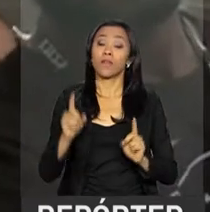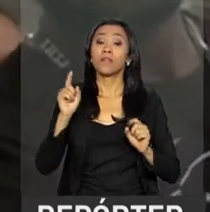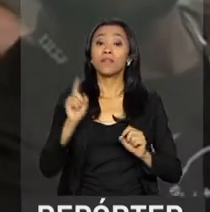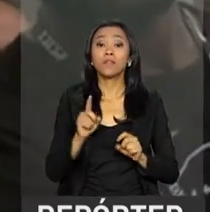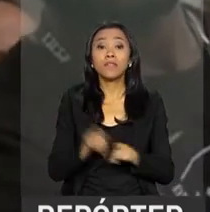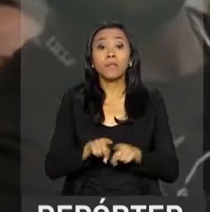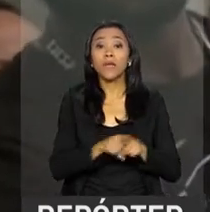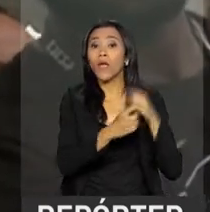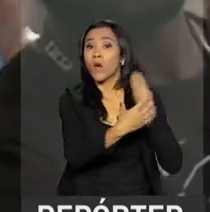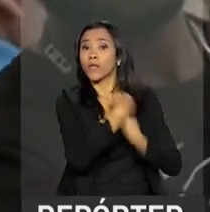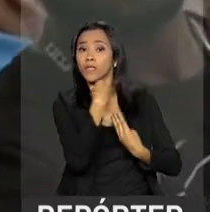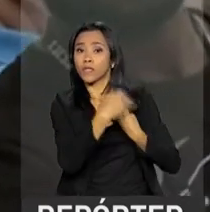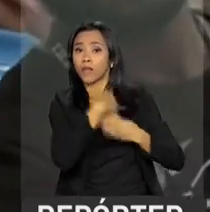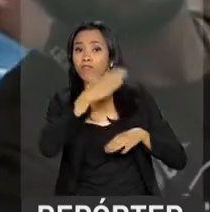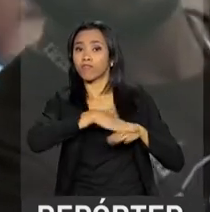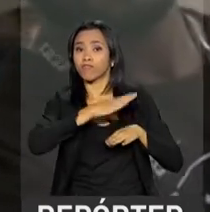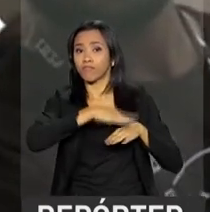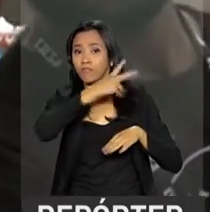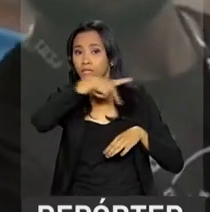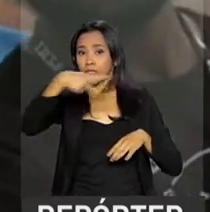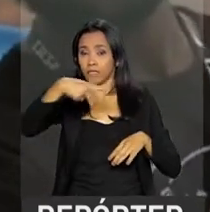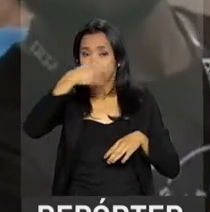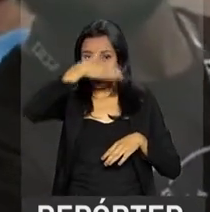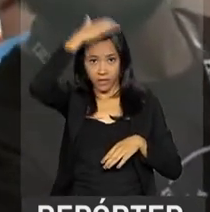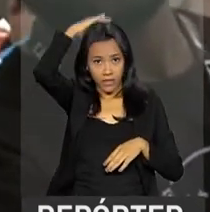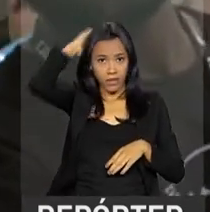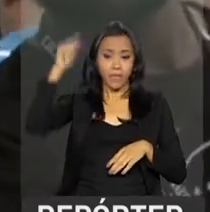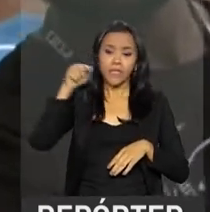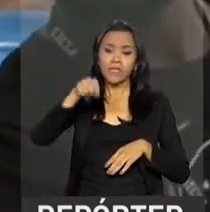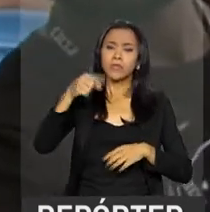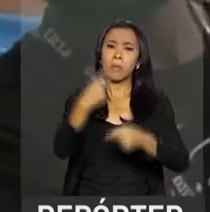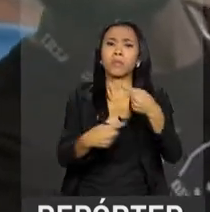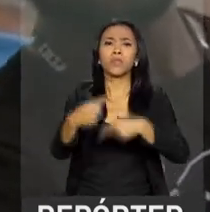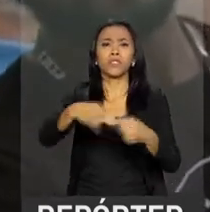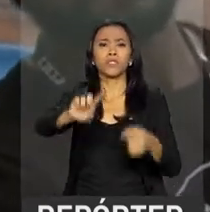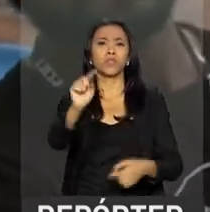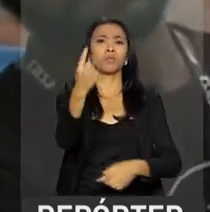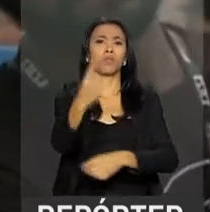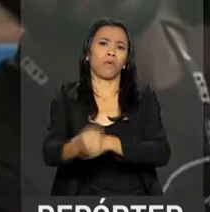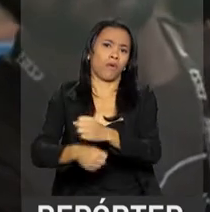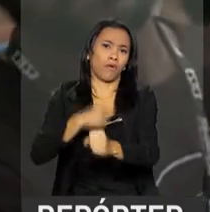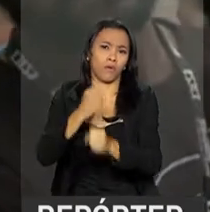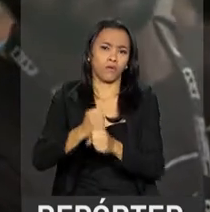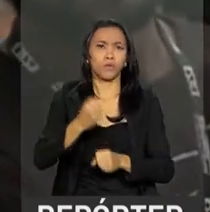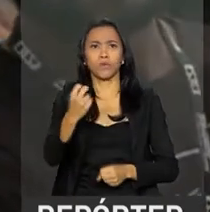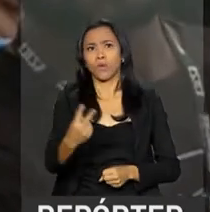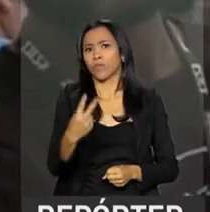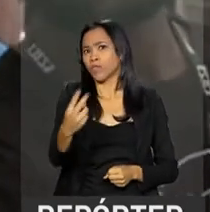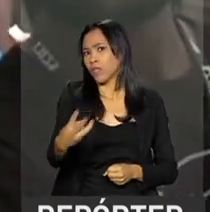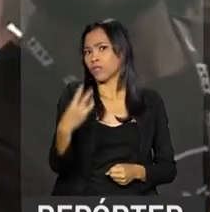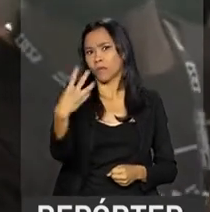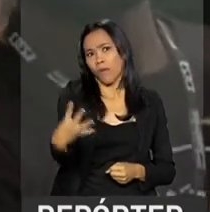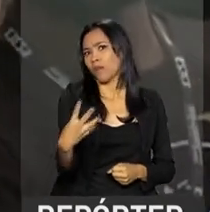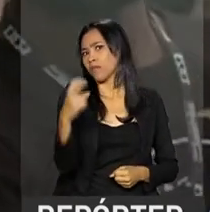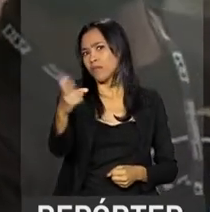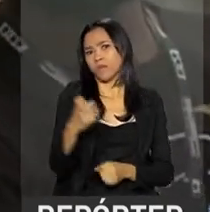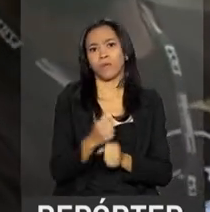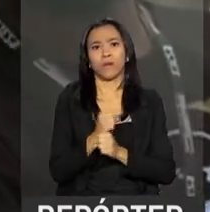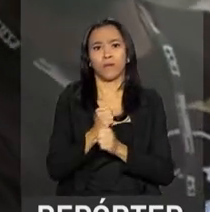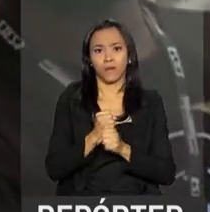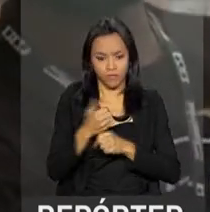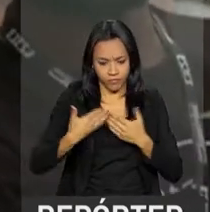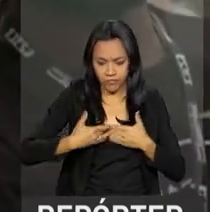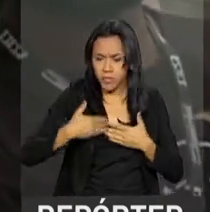pelo presidente Temer é que essa política não seja uma política de um ano, mas uma política de dois, três, quatro, cinco anos,